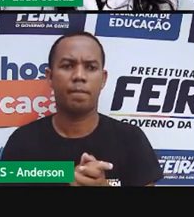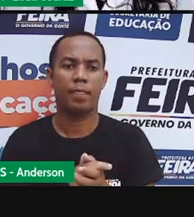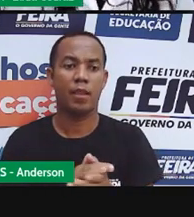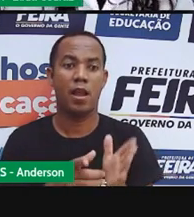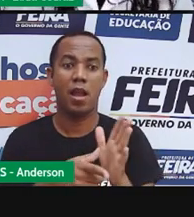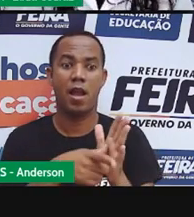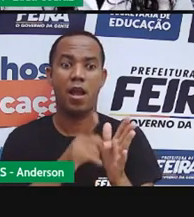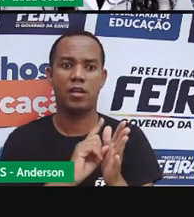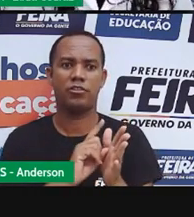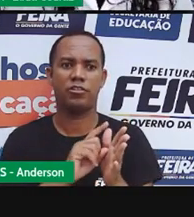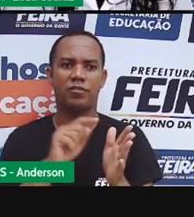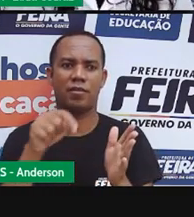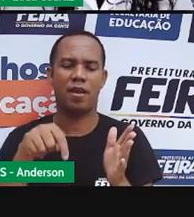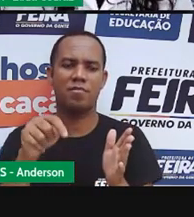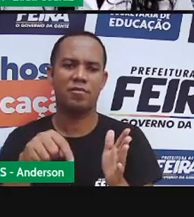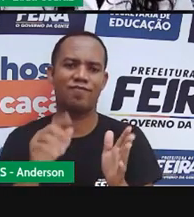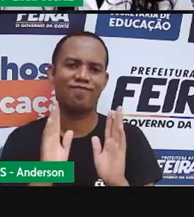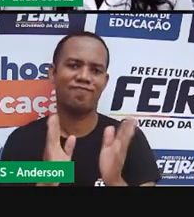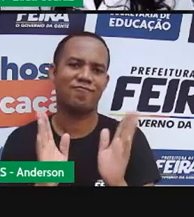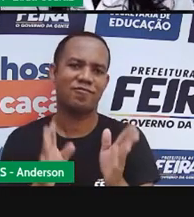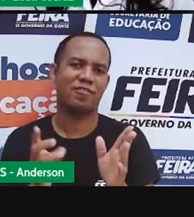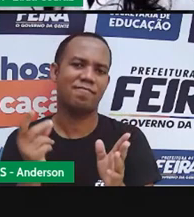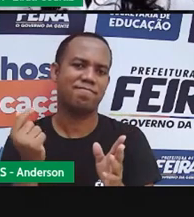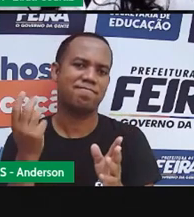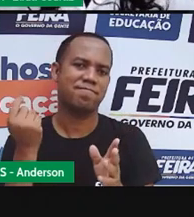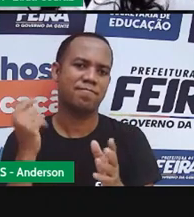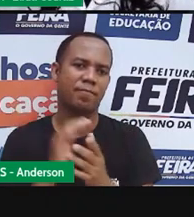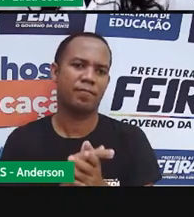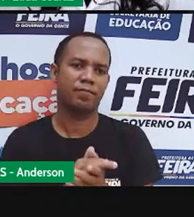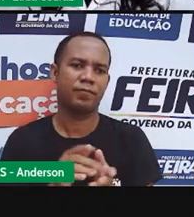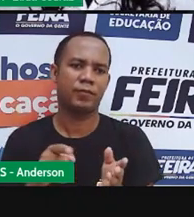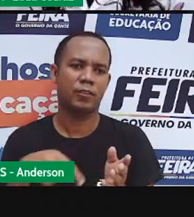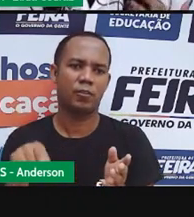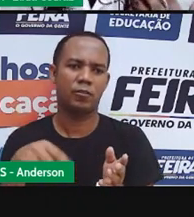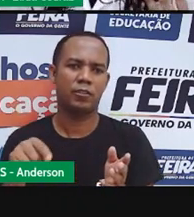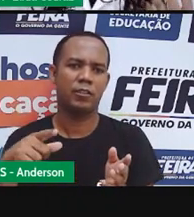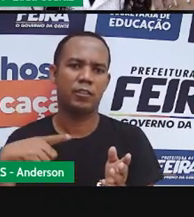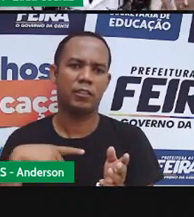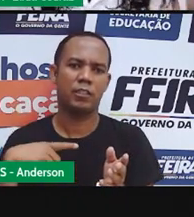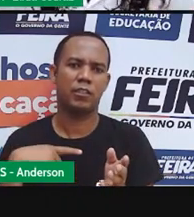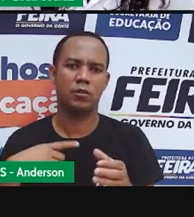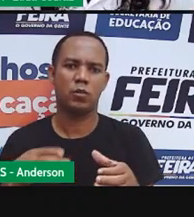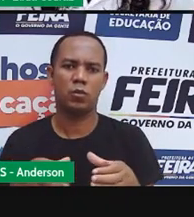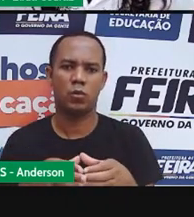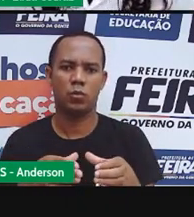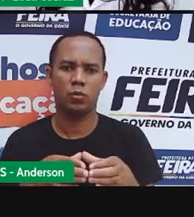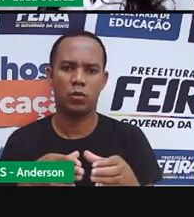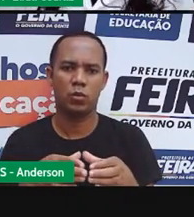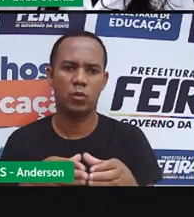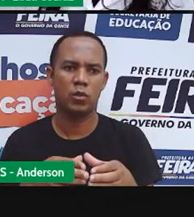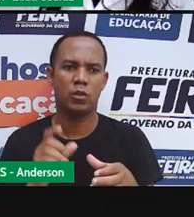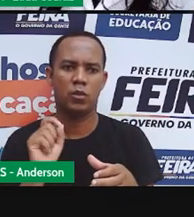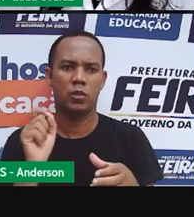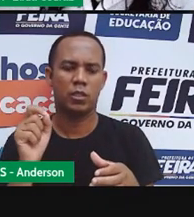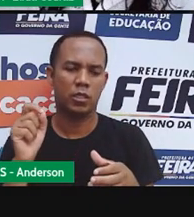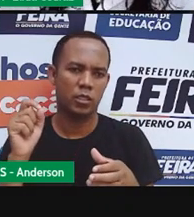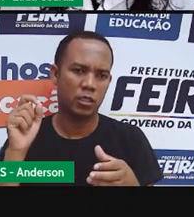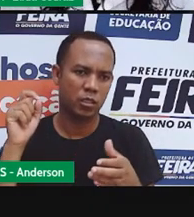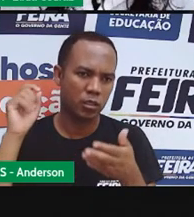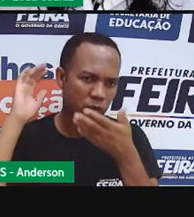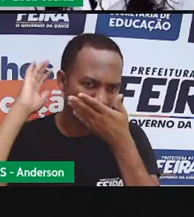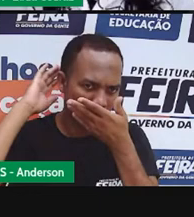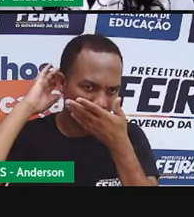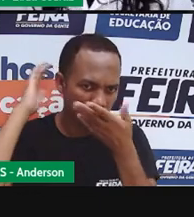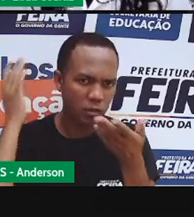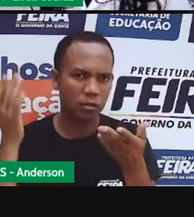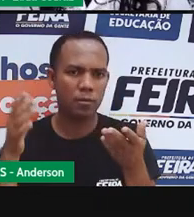aqui antes dos portugueses chegarem. Então, nós temos a parte indígena, a